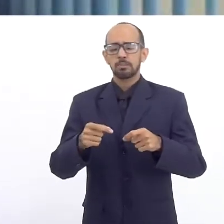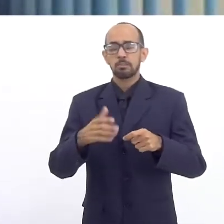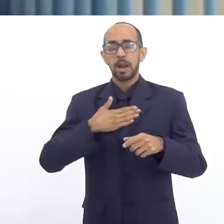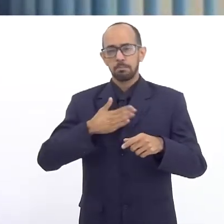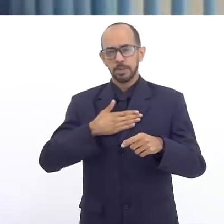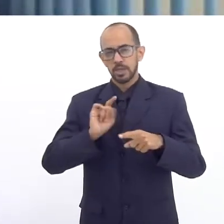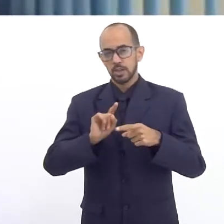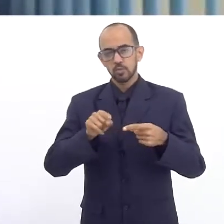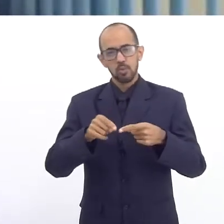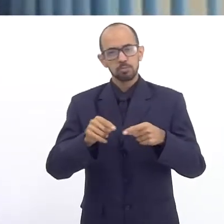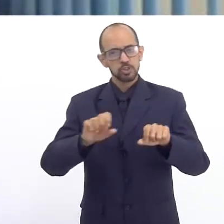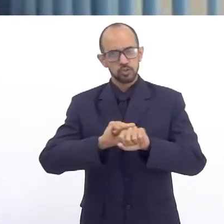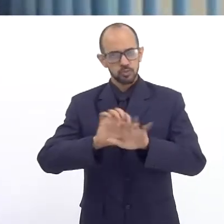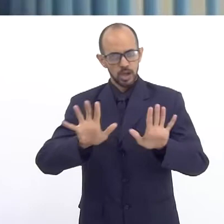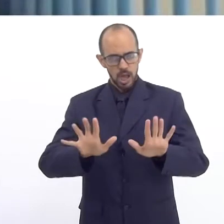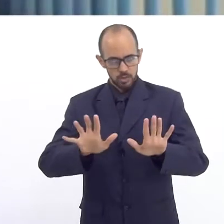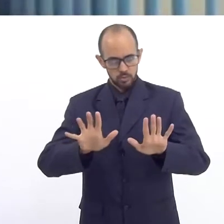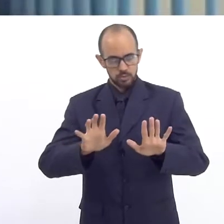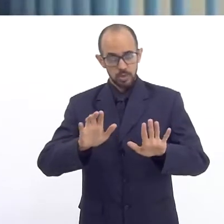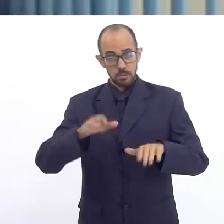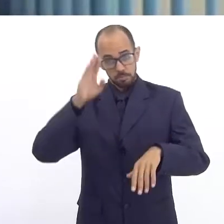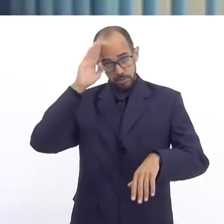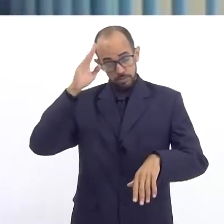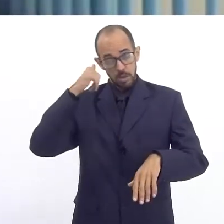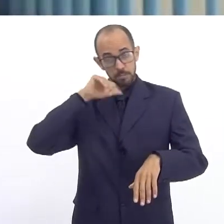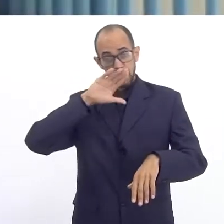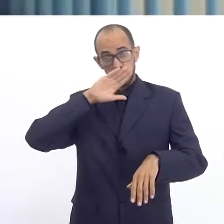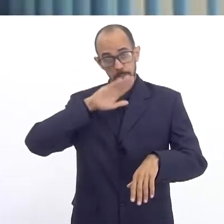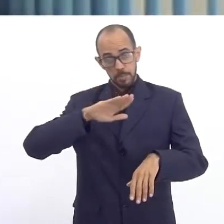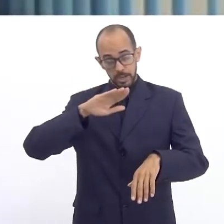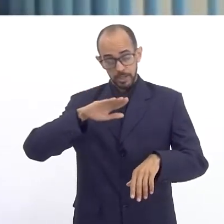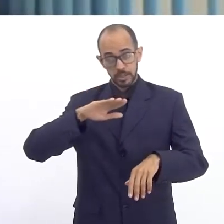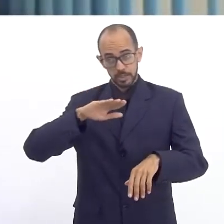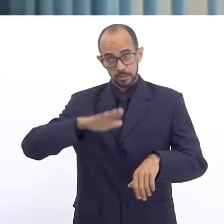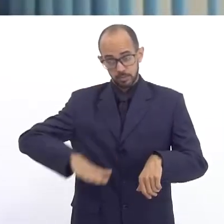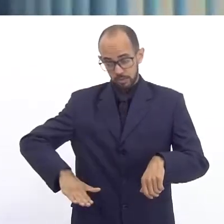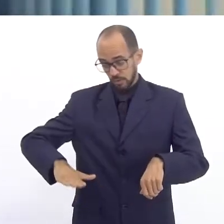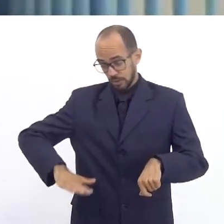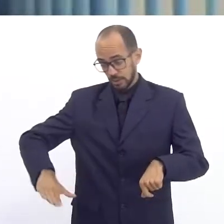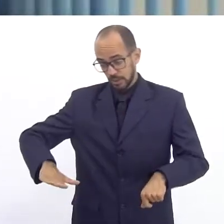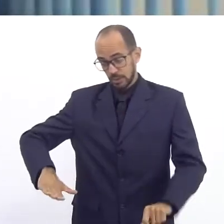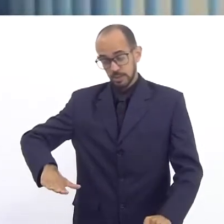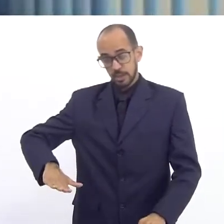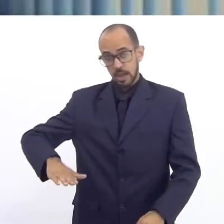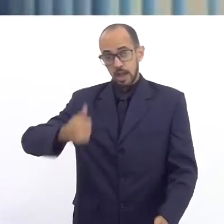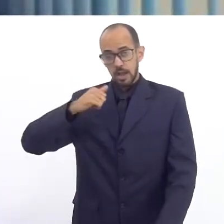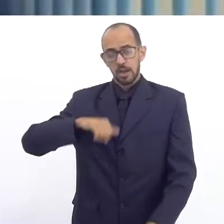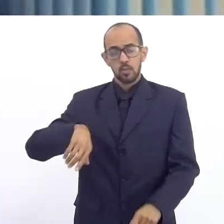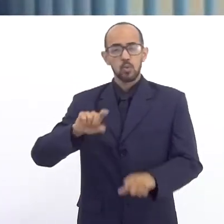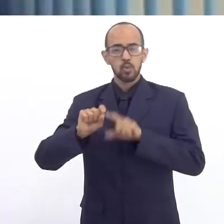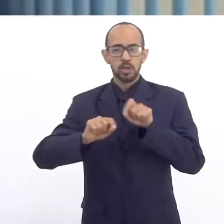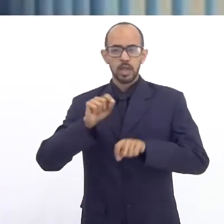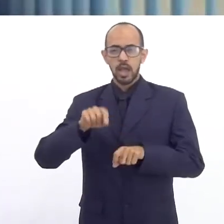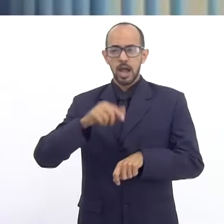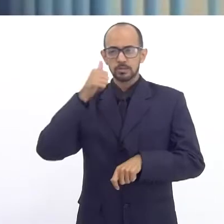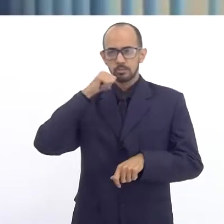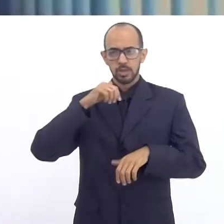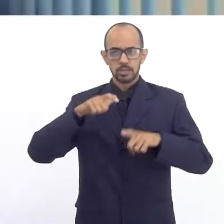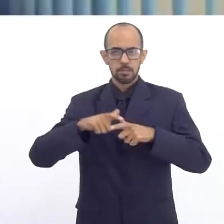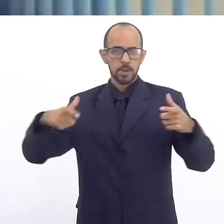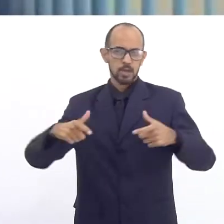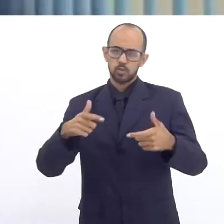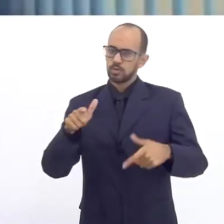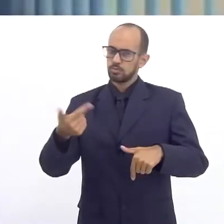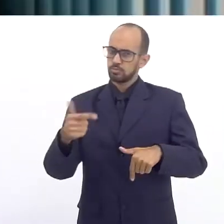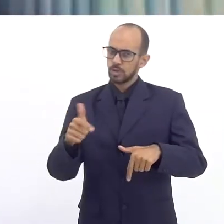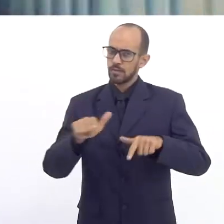ficava claro. Minha mãe, principalmente, que era na época, né, da minha infância, as mulheres, uma